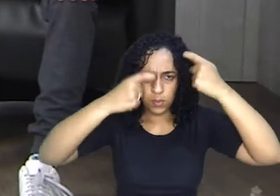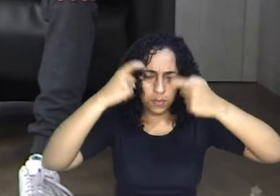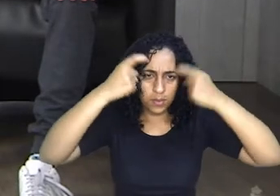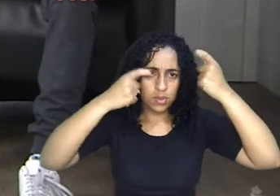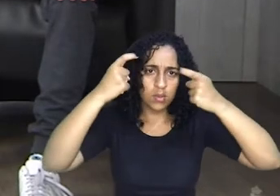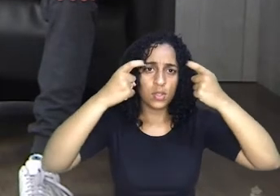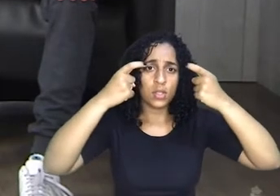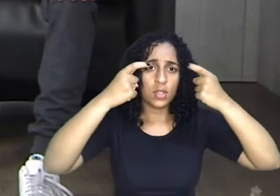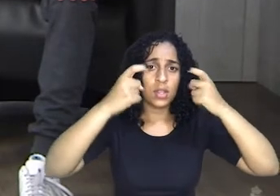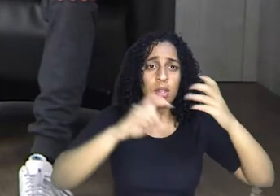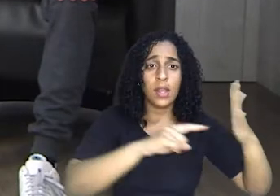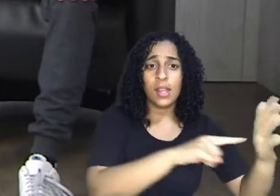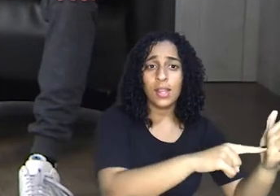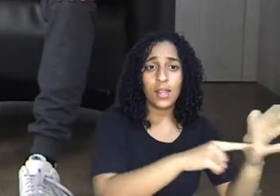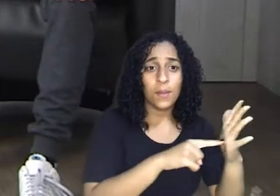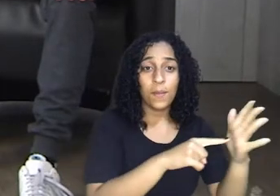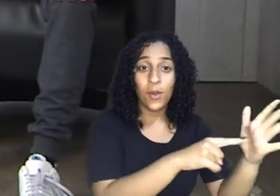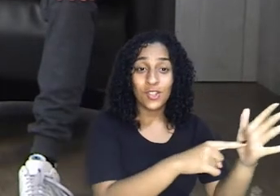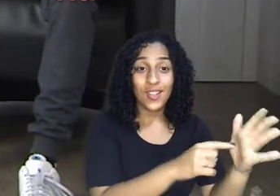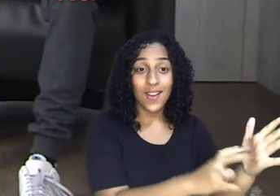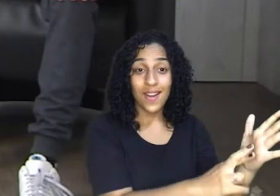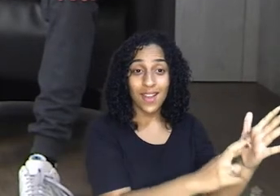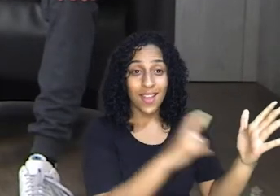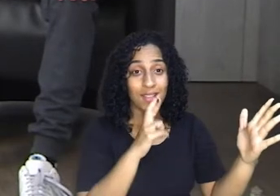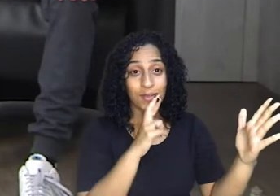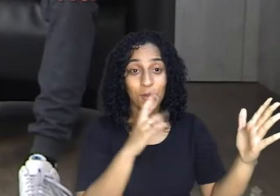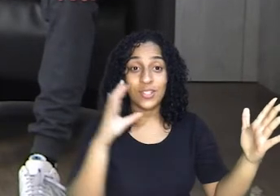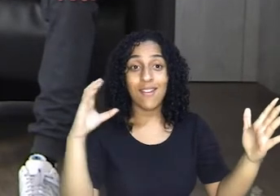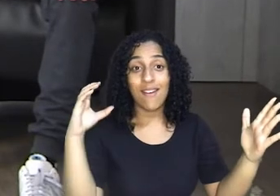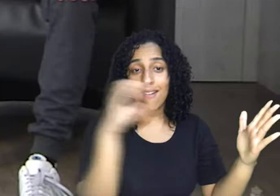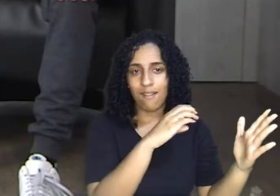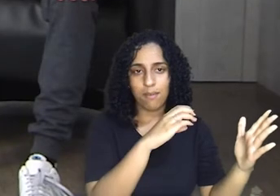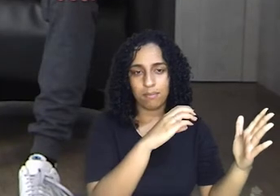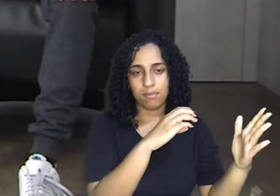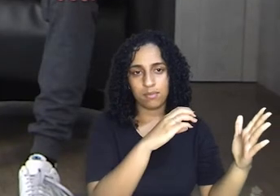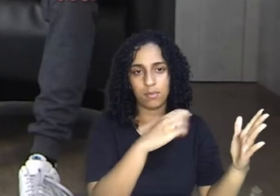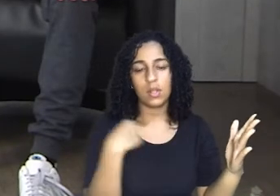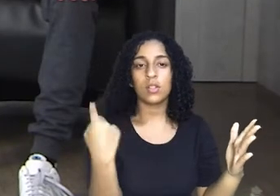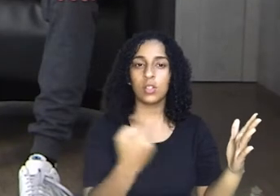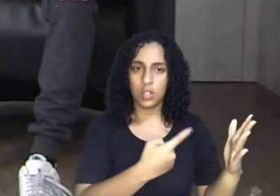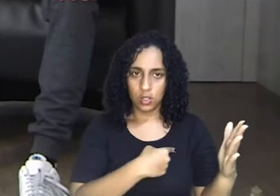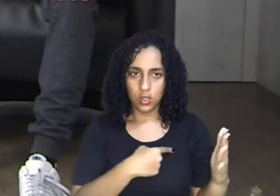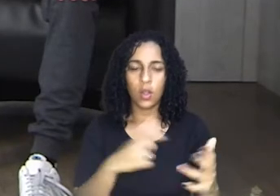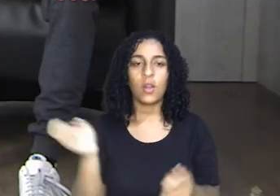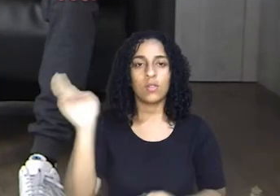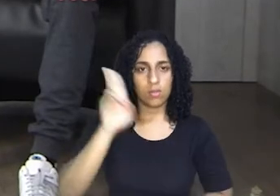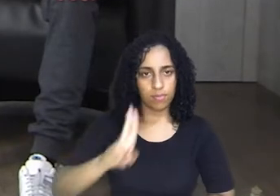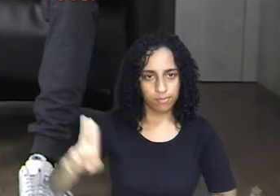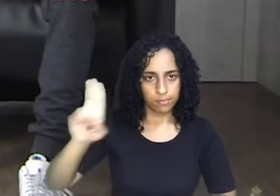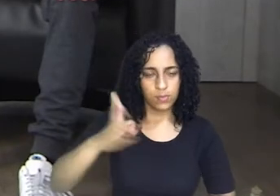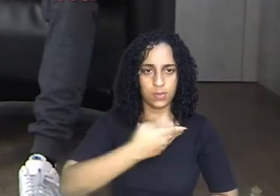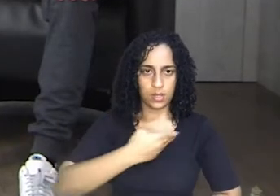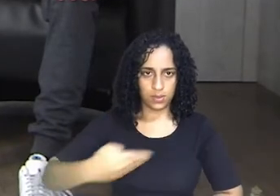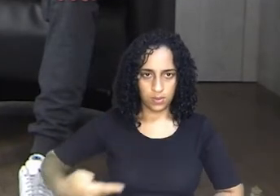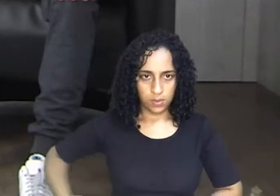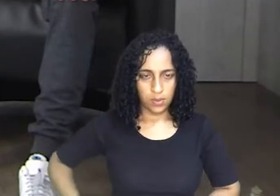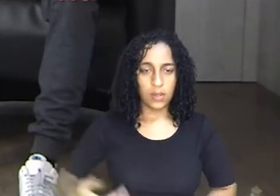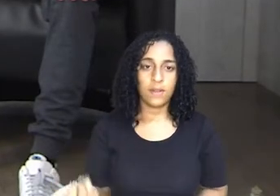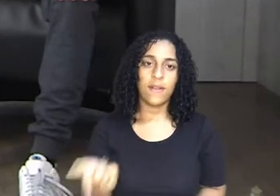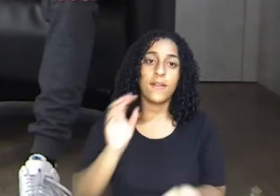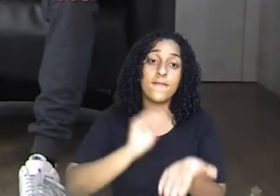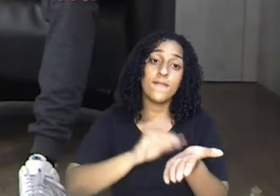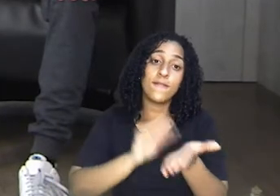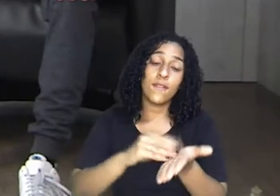das nossas demandas e nos apresentar em resultados muito mais rápidos do que nós enquanto instituição pública